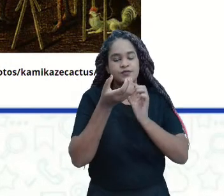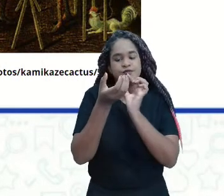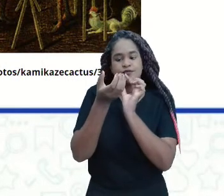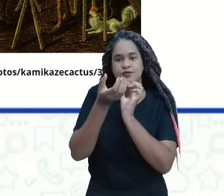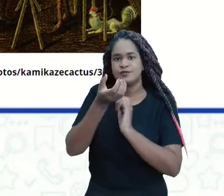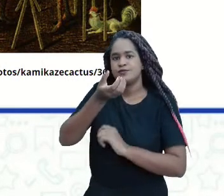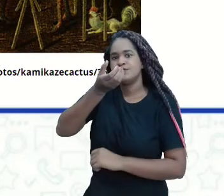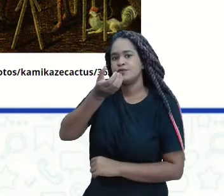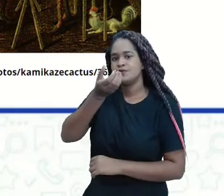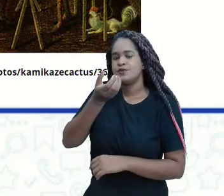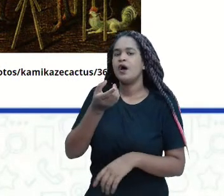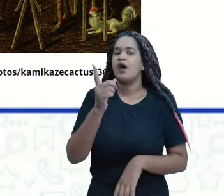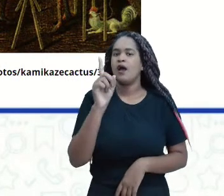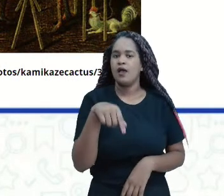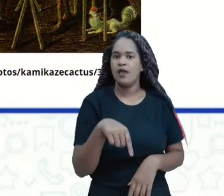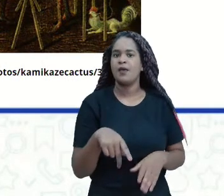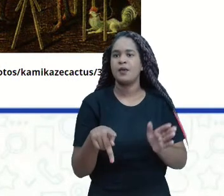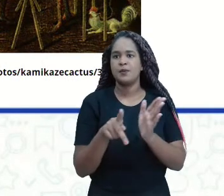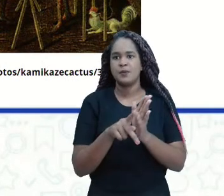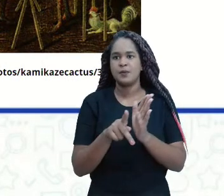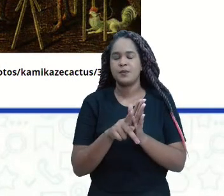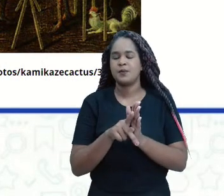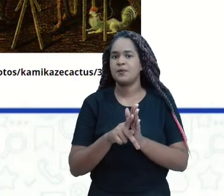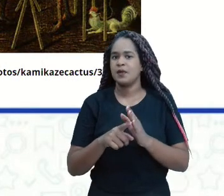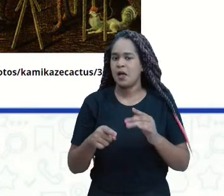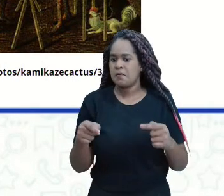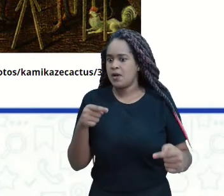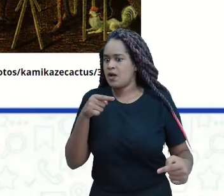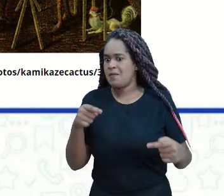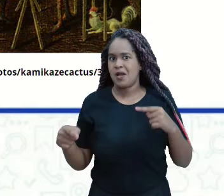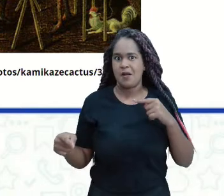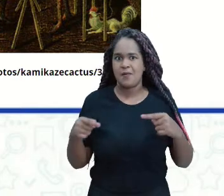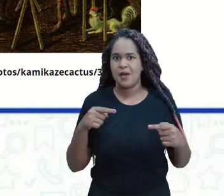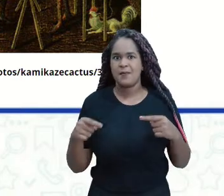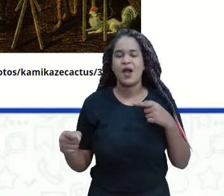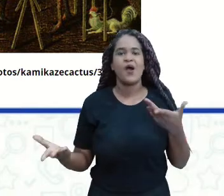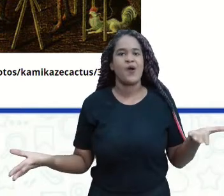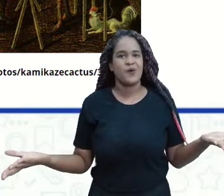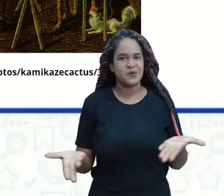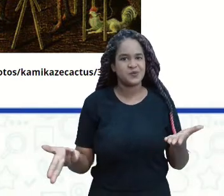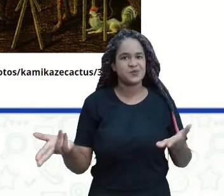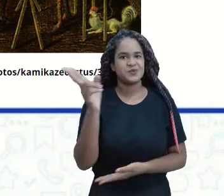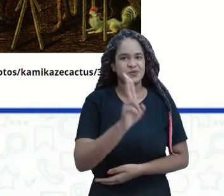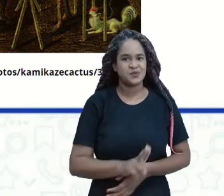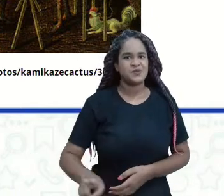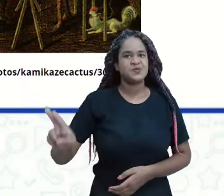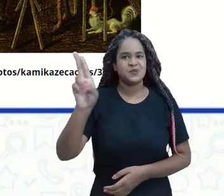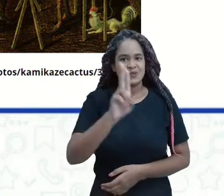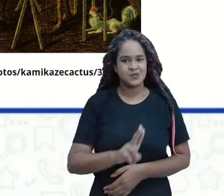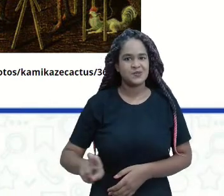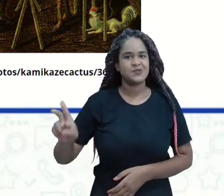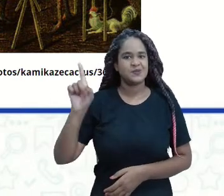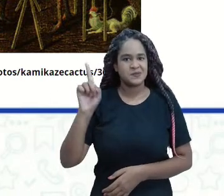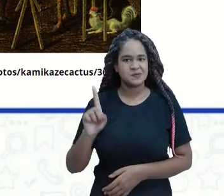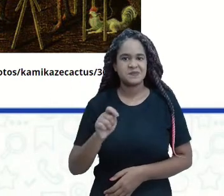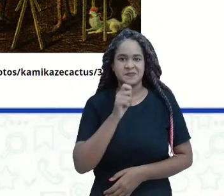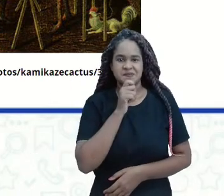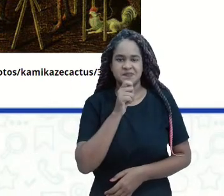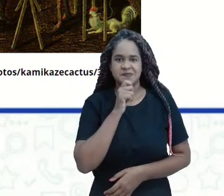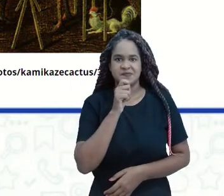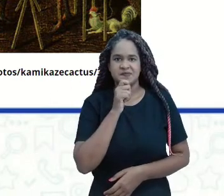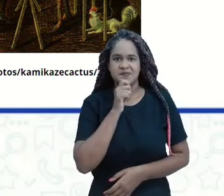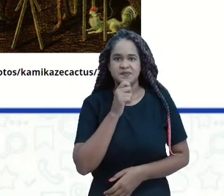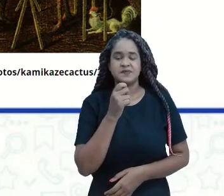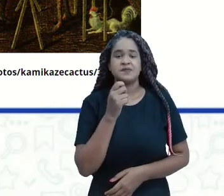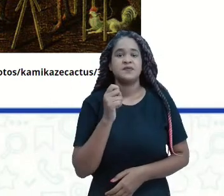mais emblemáticas desse período. Ela é utilizada assim hoje pela pós-modernidade com muita força, né? Que ele diz,